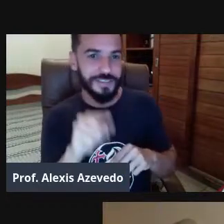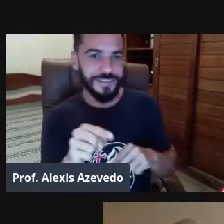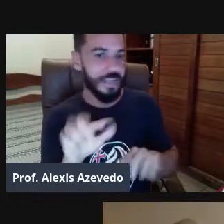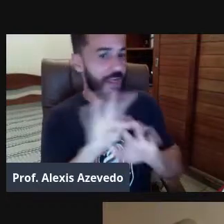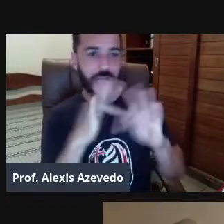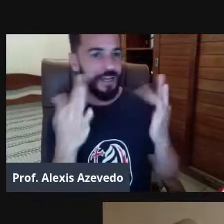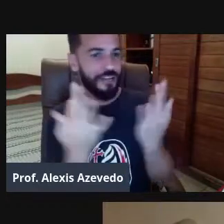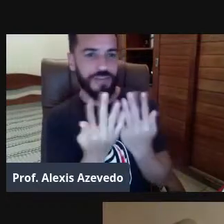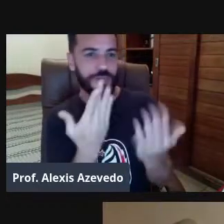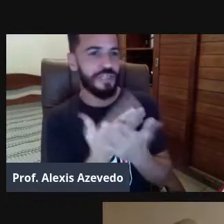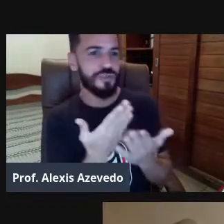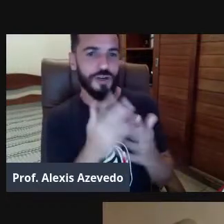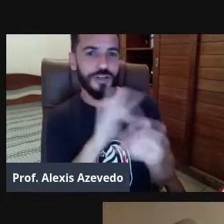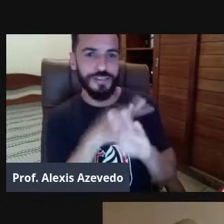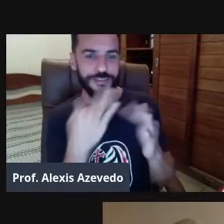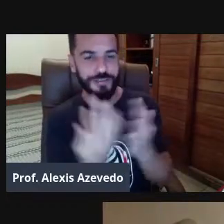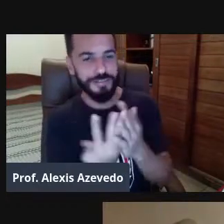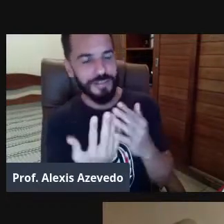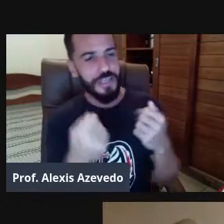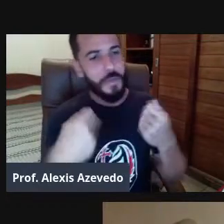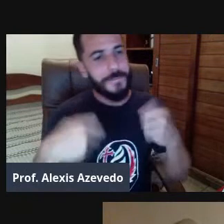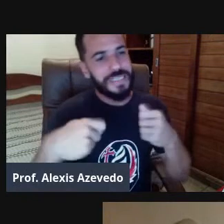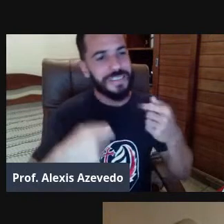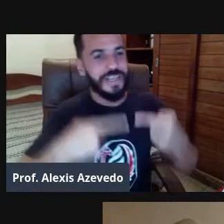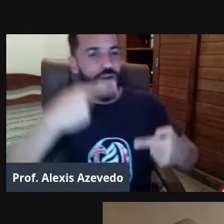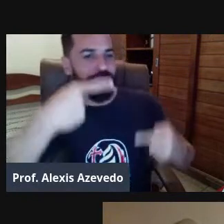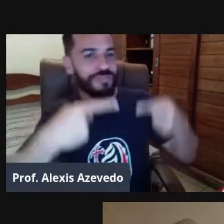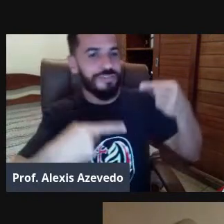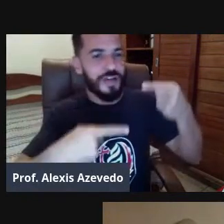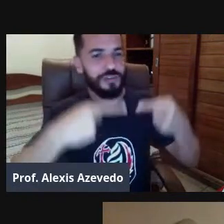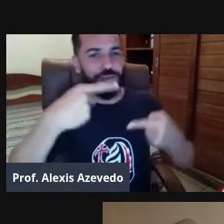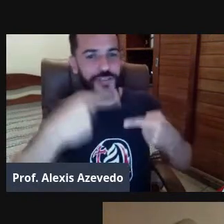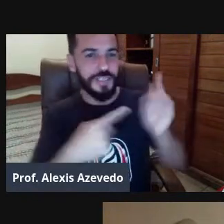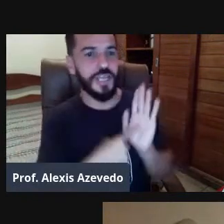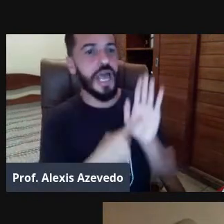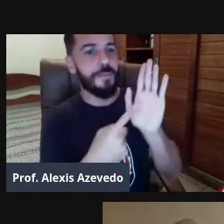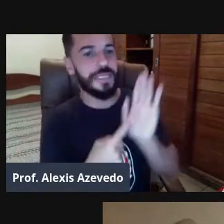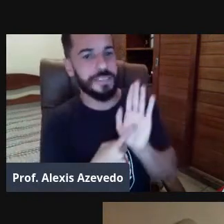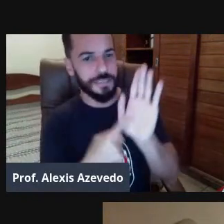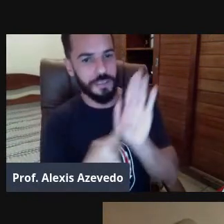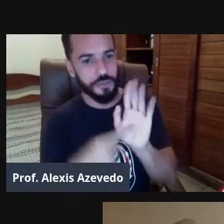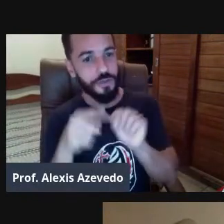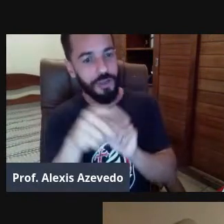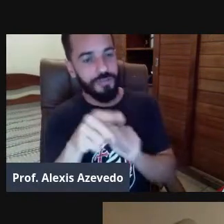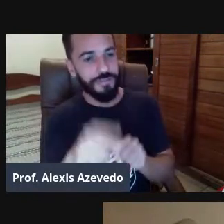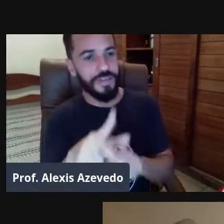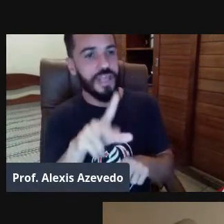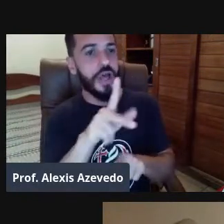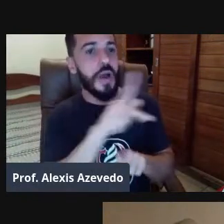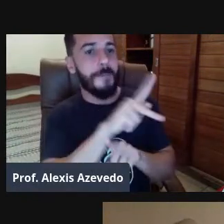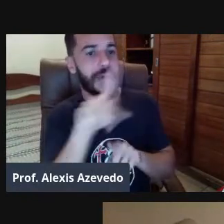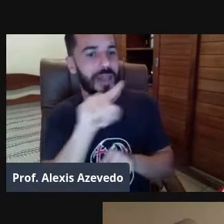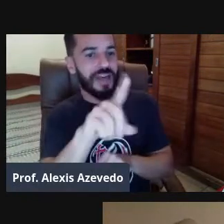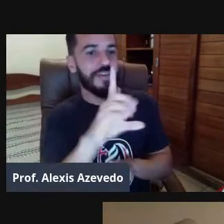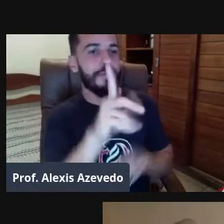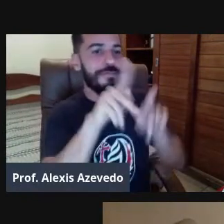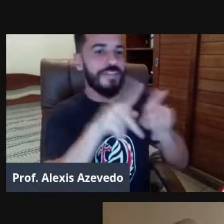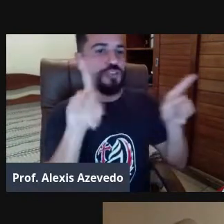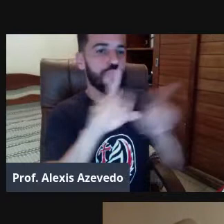família e que a gente vai chegando aí e se apresentando. Então, vou passar a palavra para você, tá, Dani?